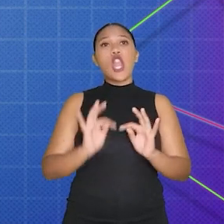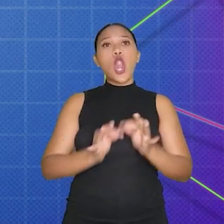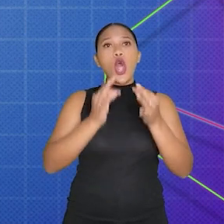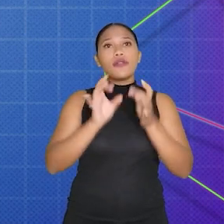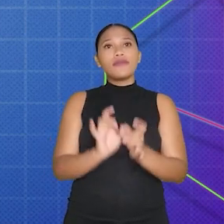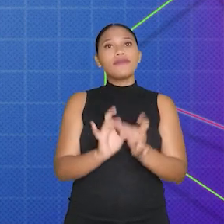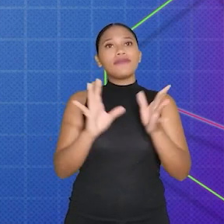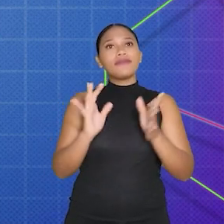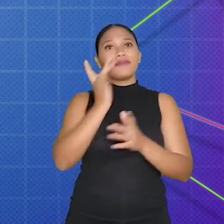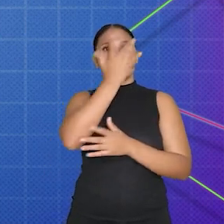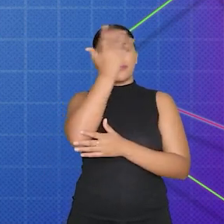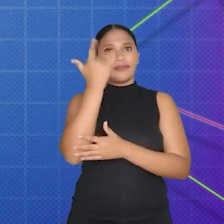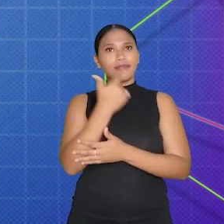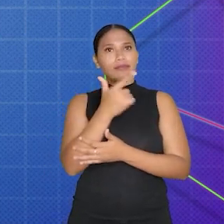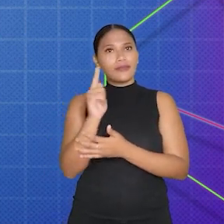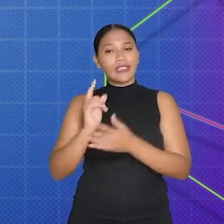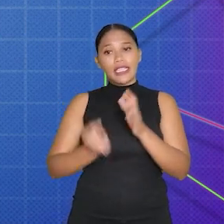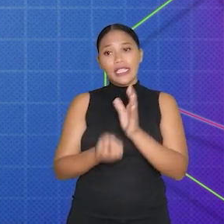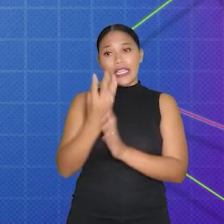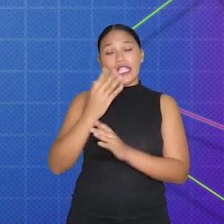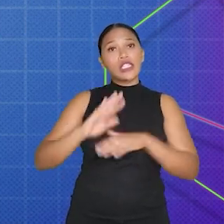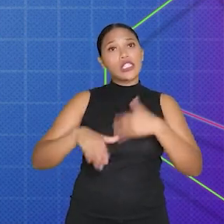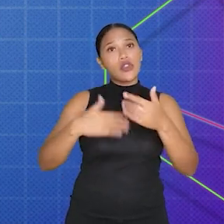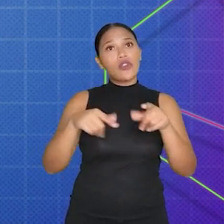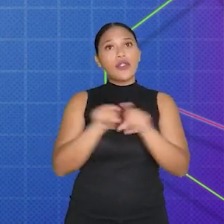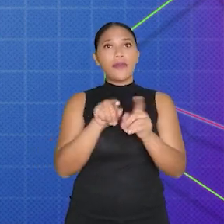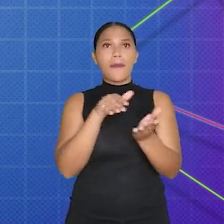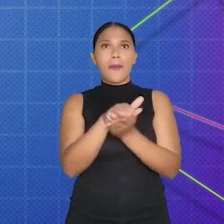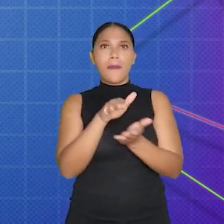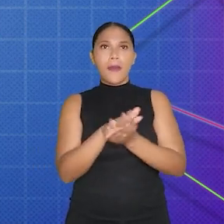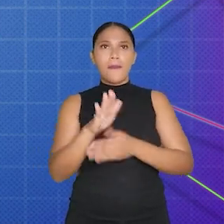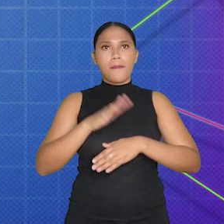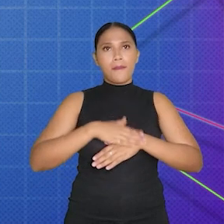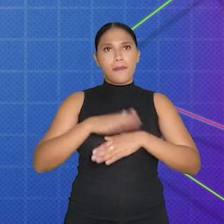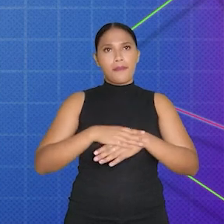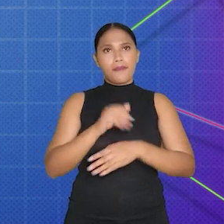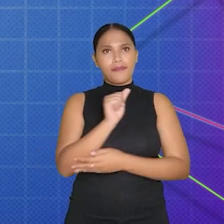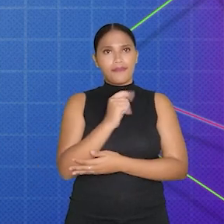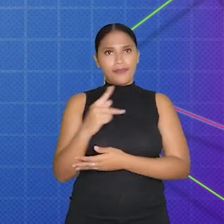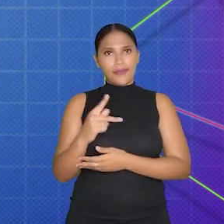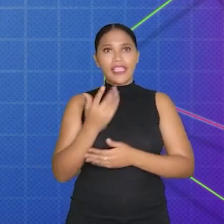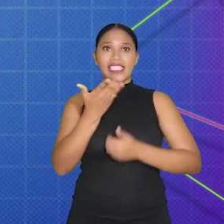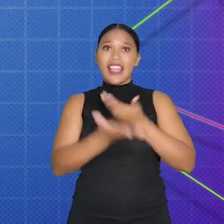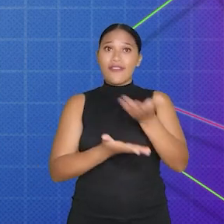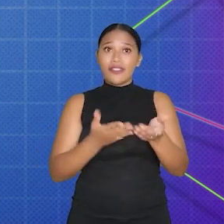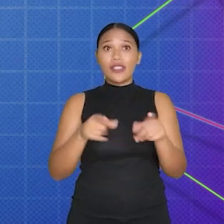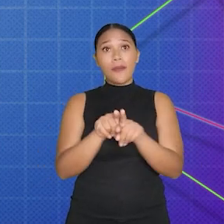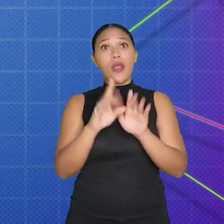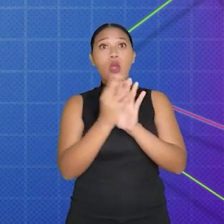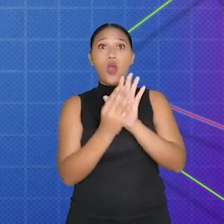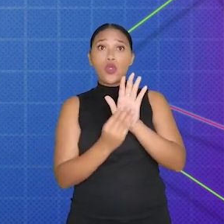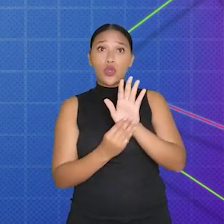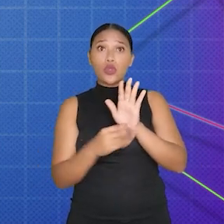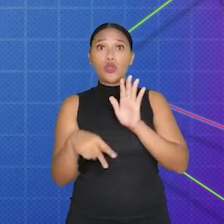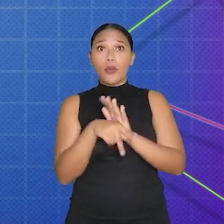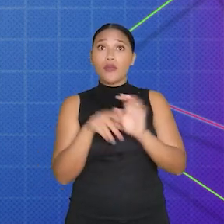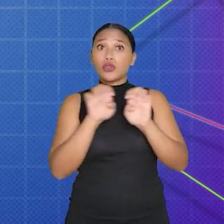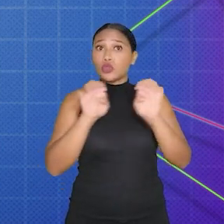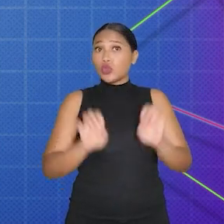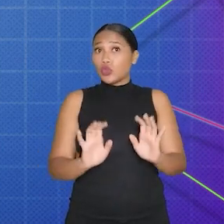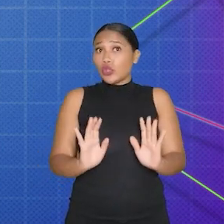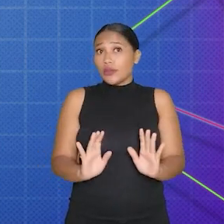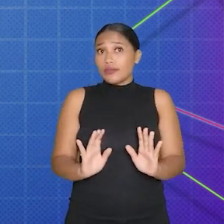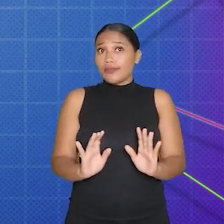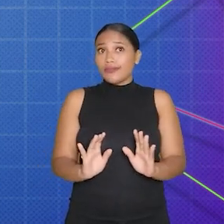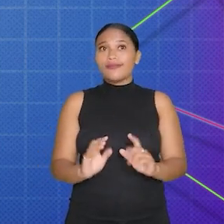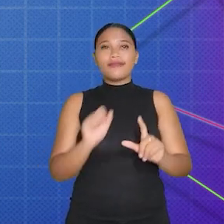ambiente tecnológico que permite que outras pessoas criem, desenvolvam e publiquem seus próprios aplicativos, serviços ou até mesmo conteúdos